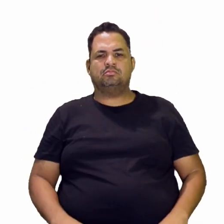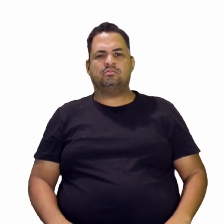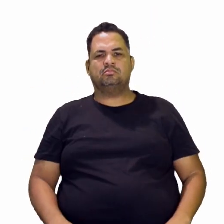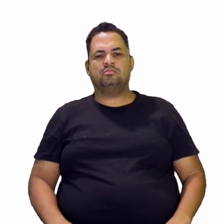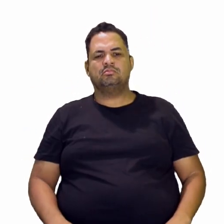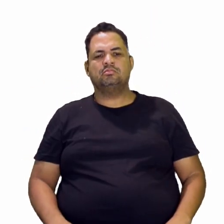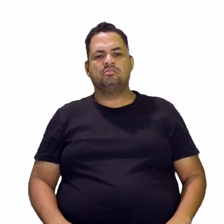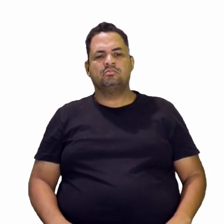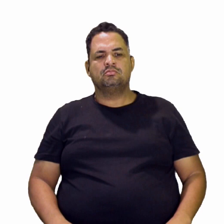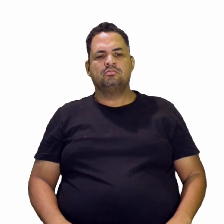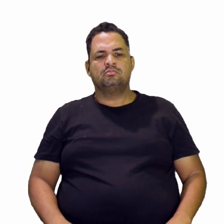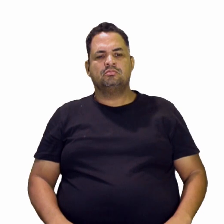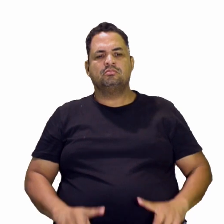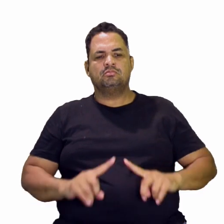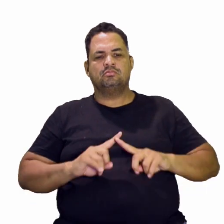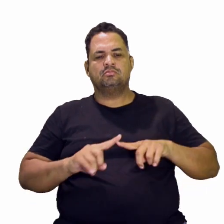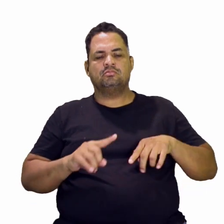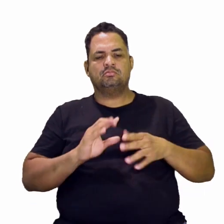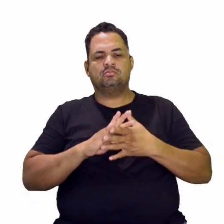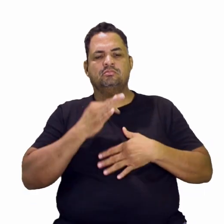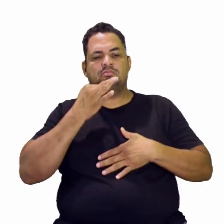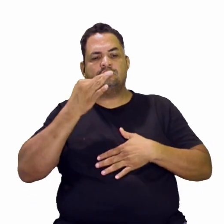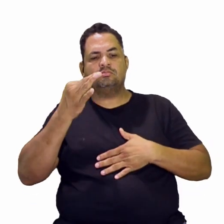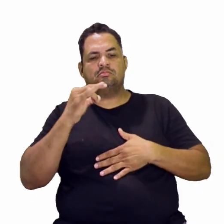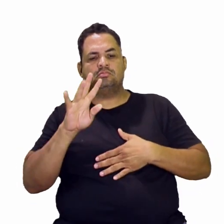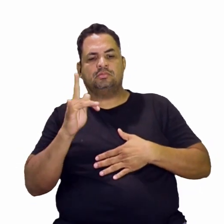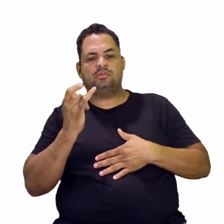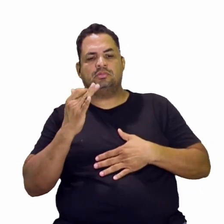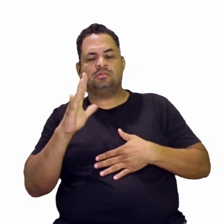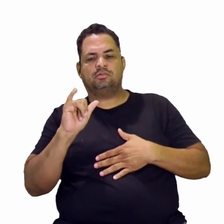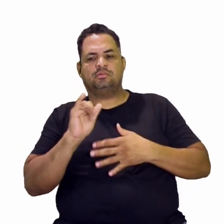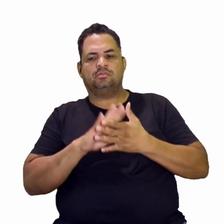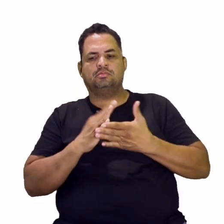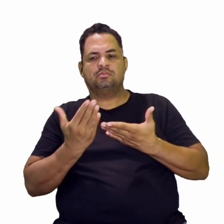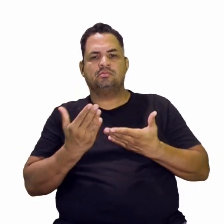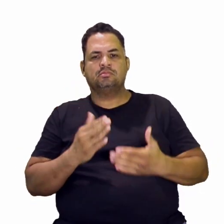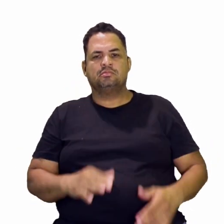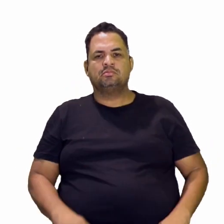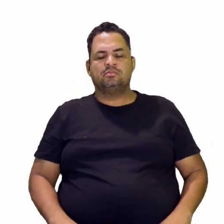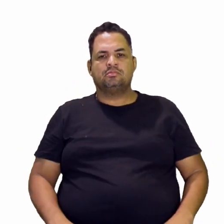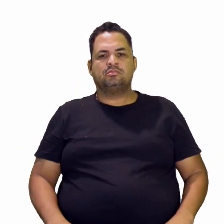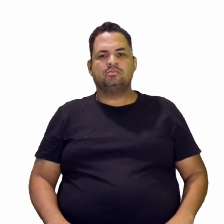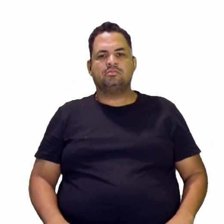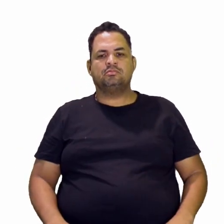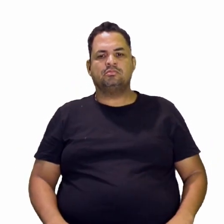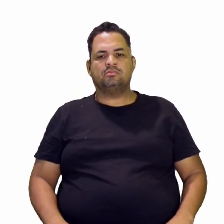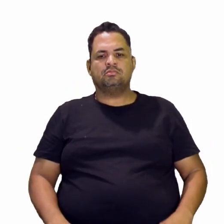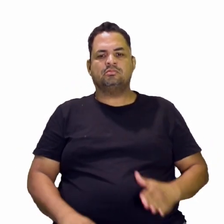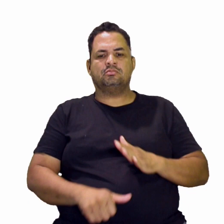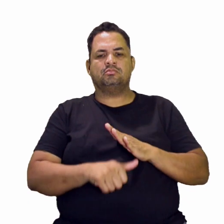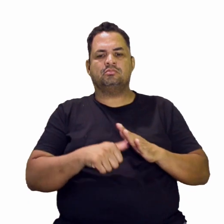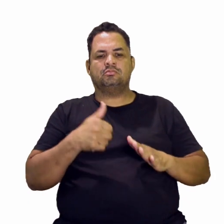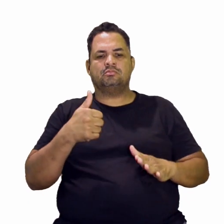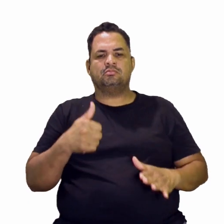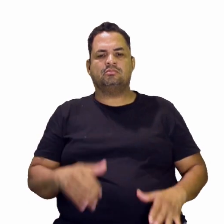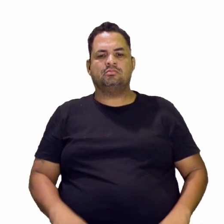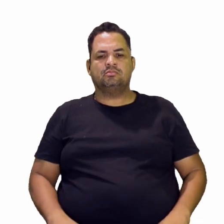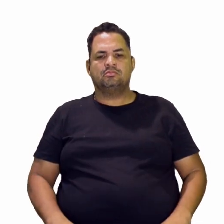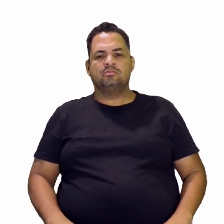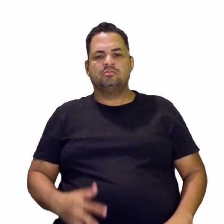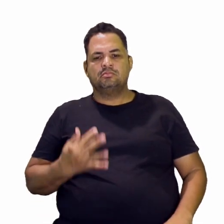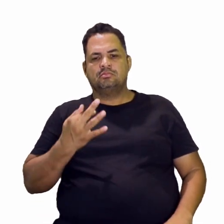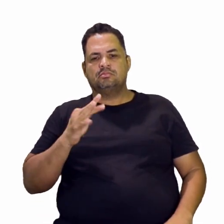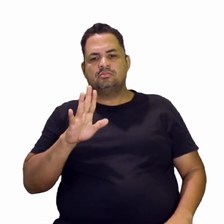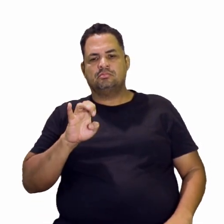autotrófica. Mas a hipótese heterotrófica diz que não, surgiu na água, lá na superfície, e o primeiro processo foi a